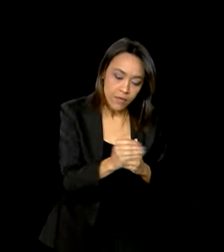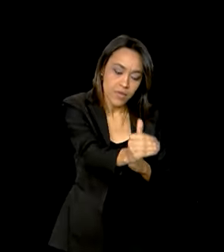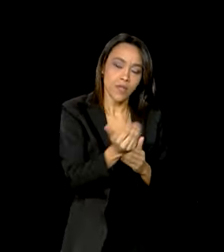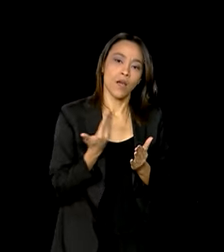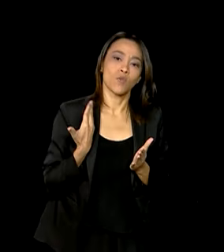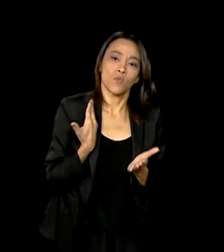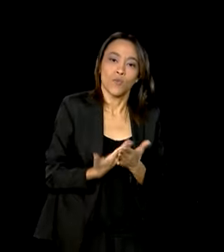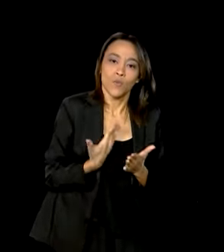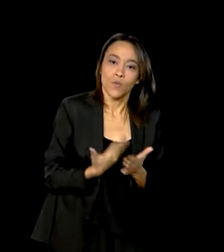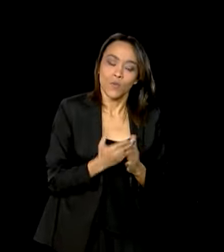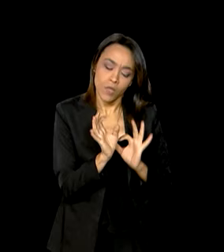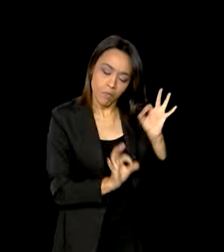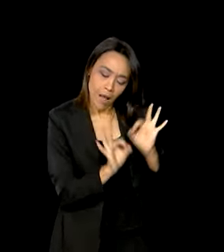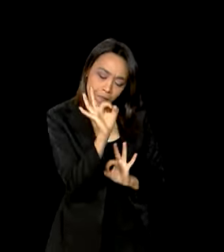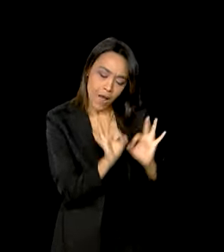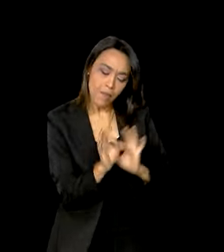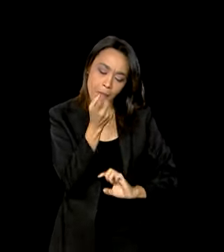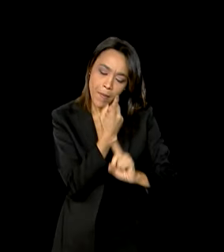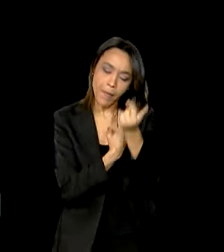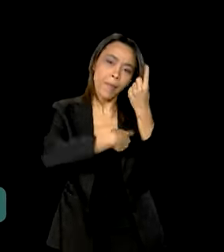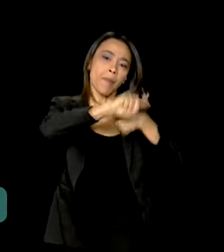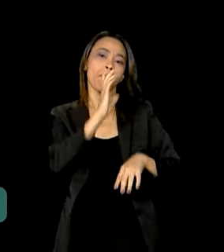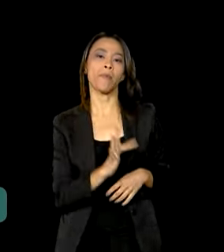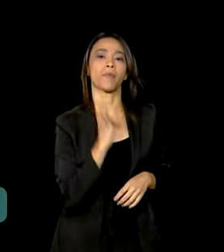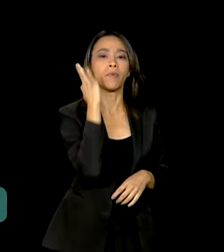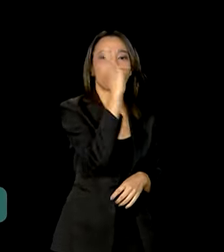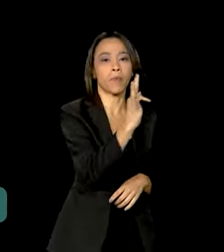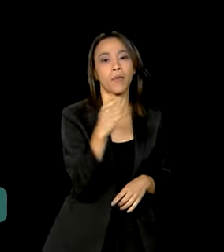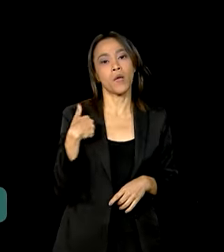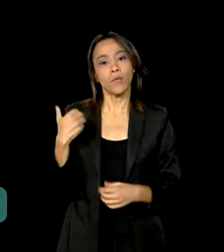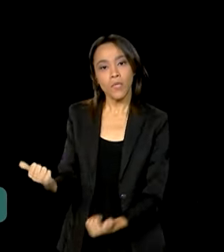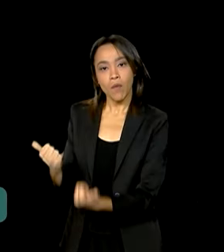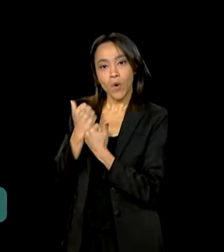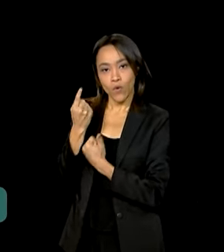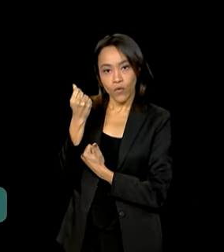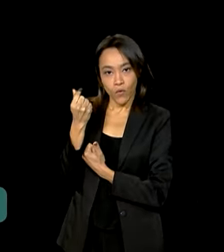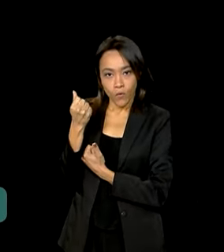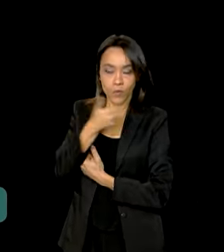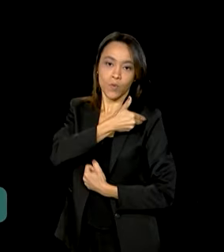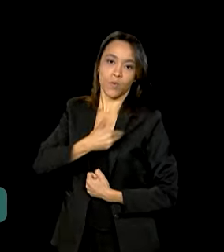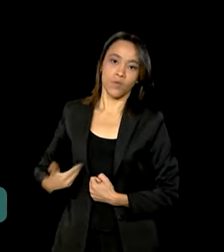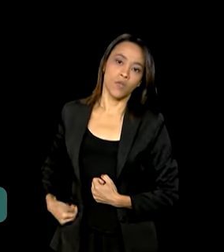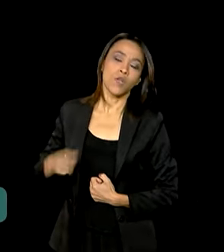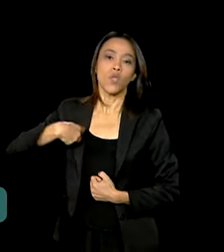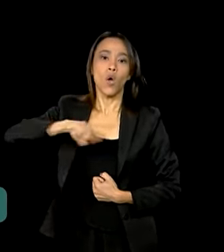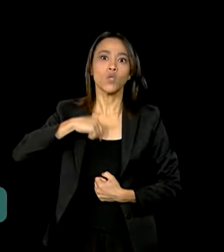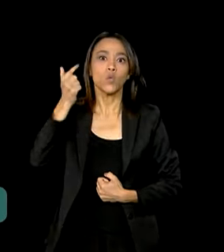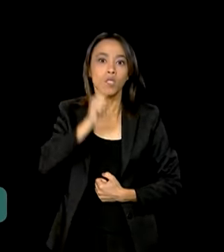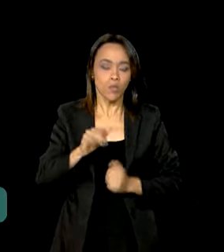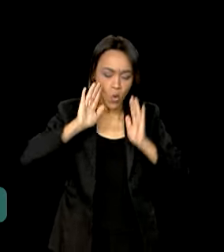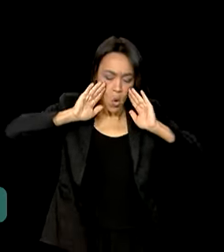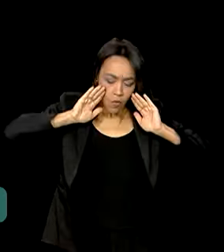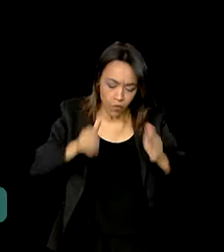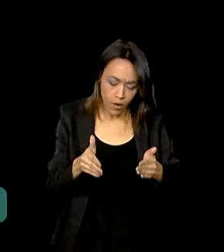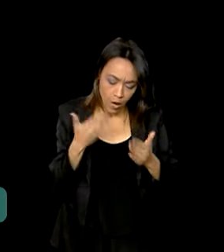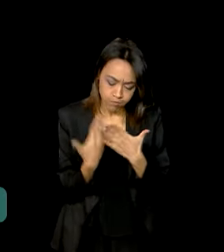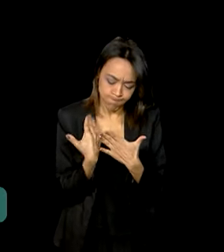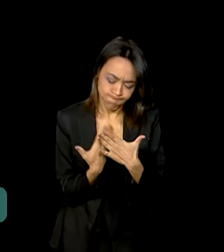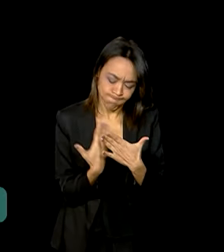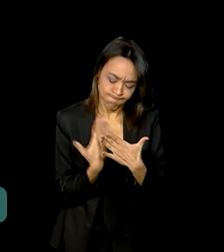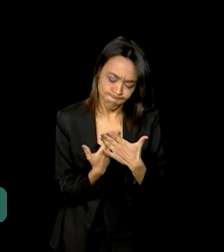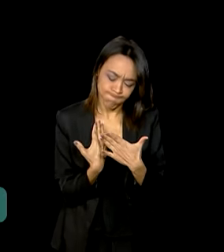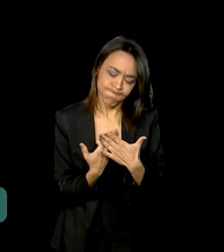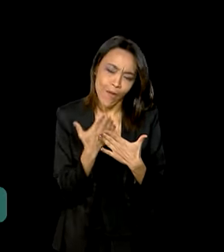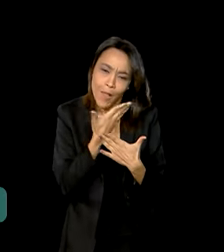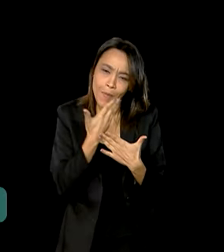futuro promissor. Com a ajuda financeira fornecida pelo programa, nós estudantes podemos nos concentrar em nossos estudos e melhorar as perspectivas